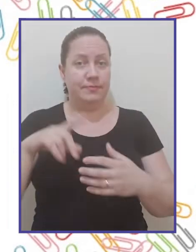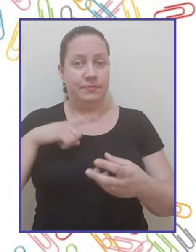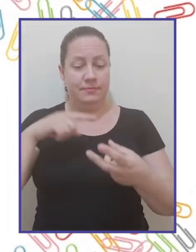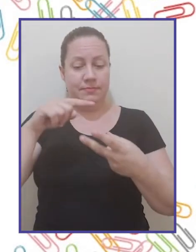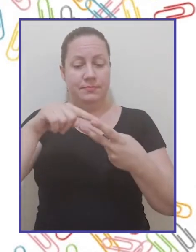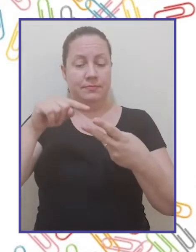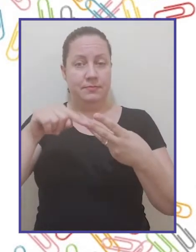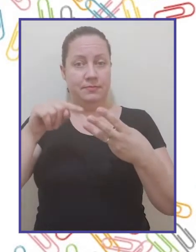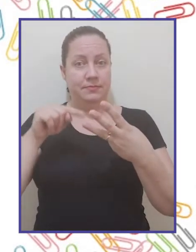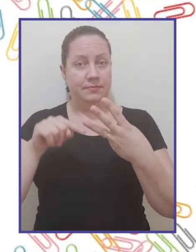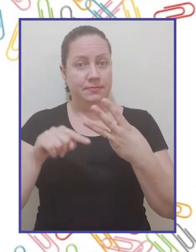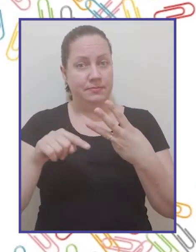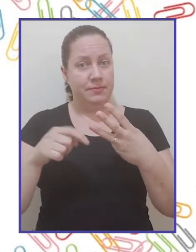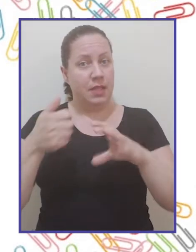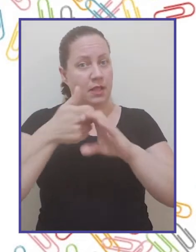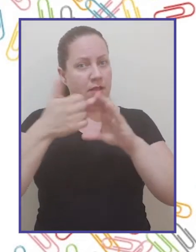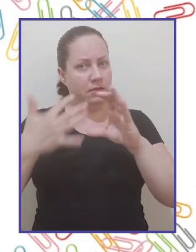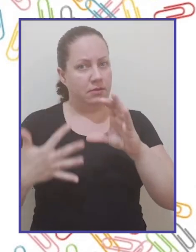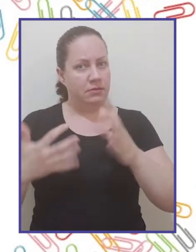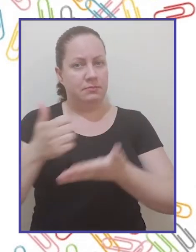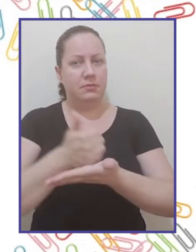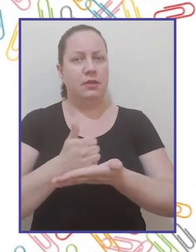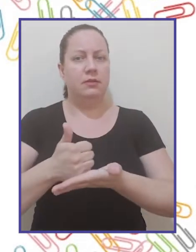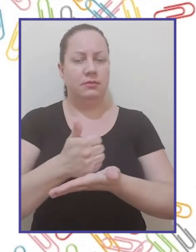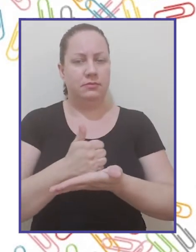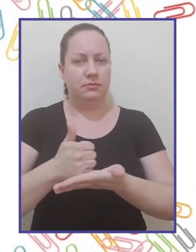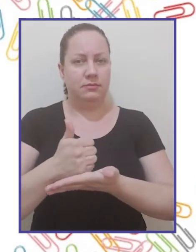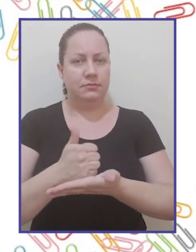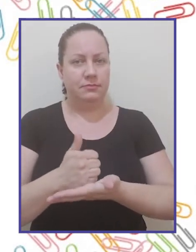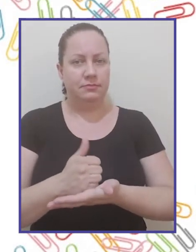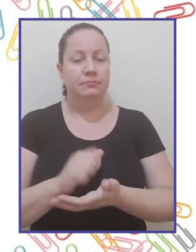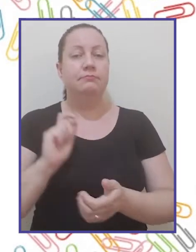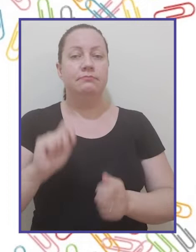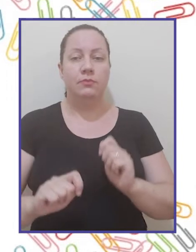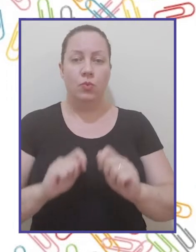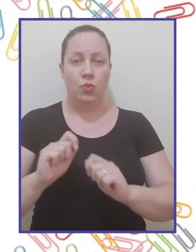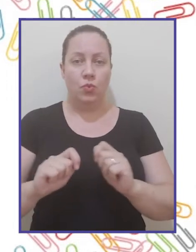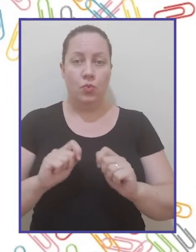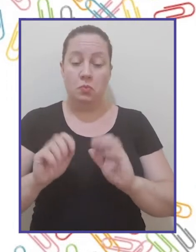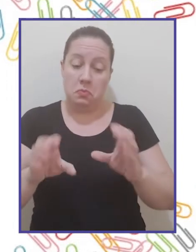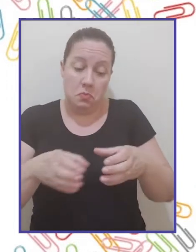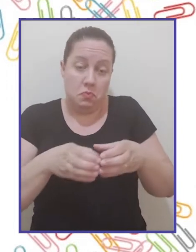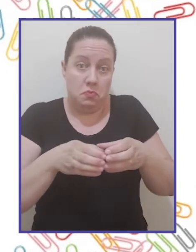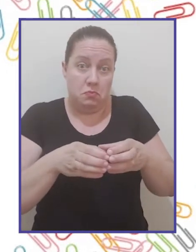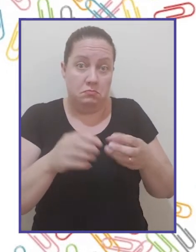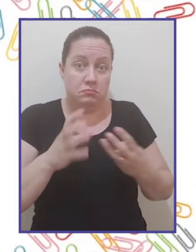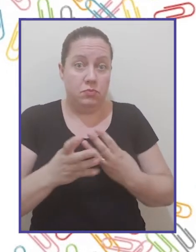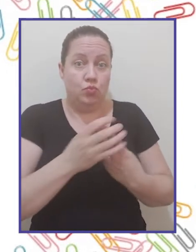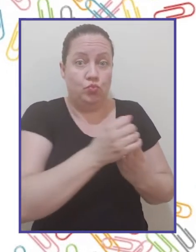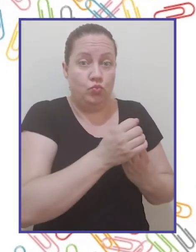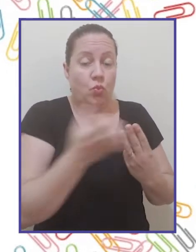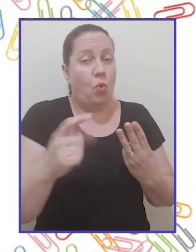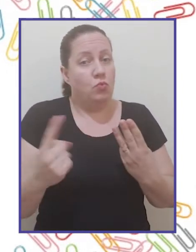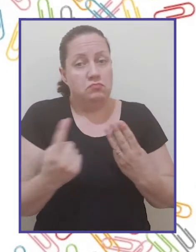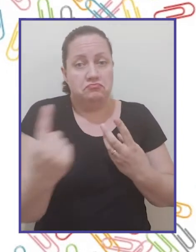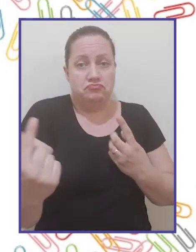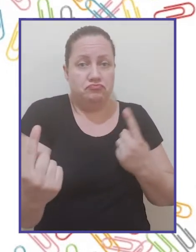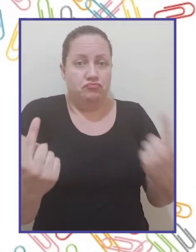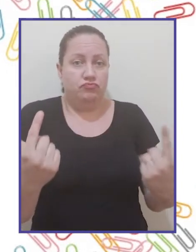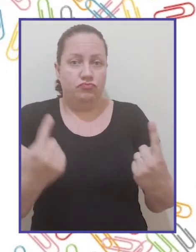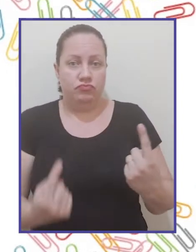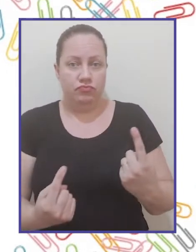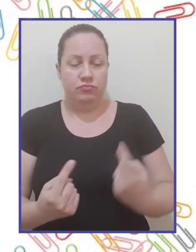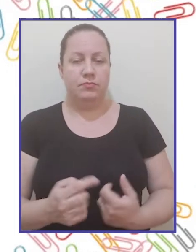neurológico com 3 características básicas que podem se apresentar em conjunto ou